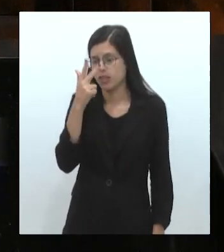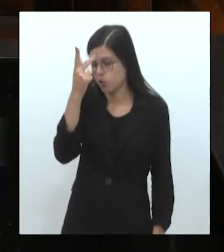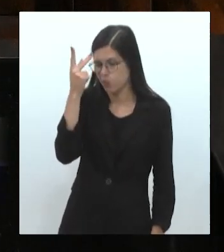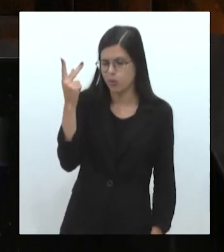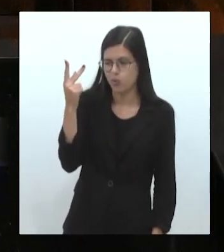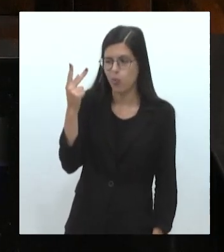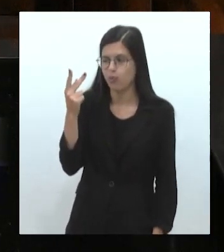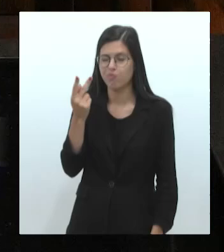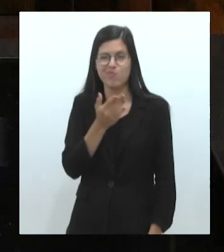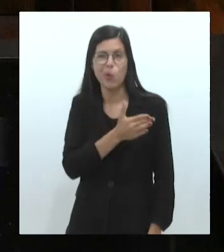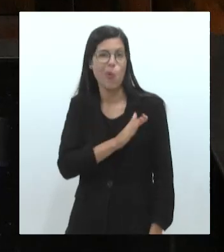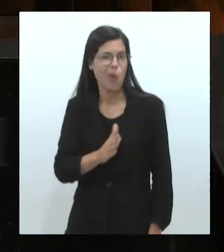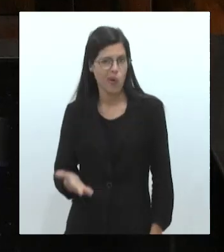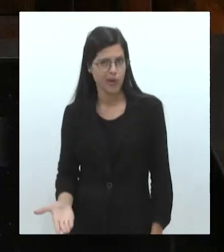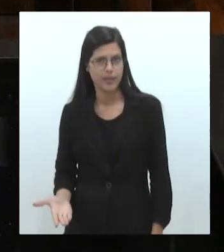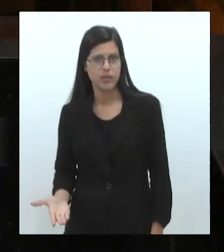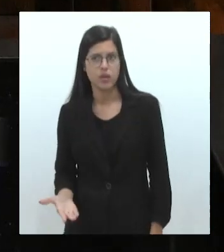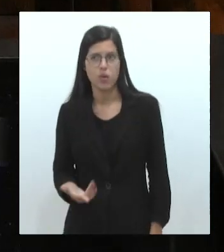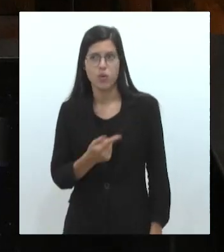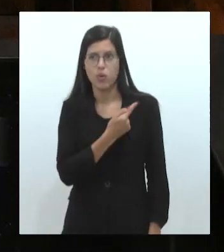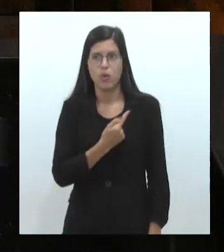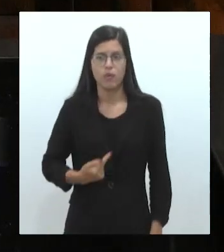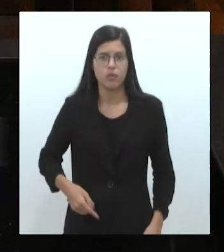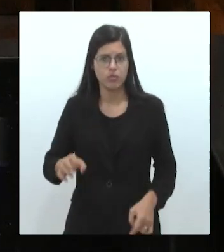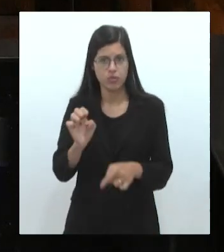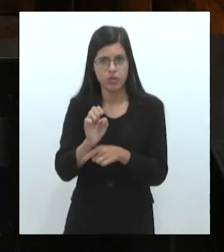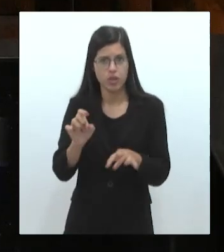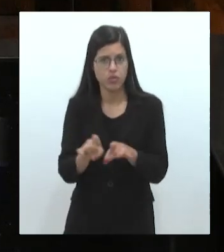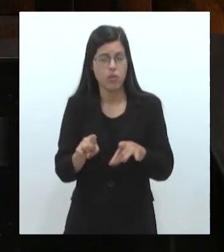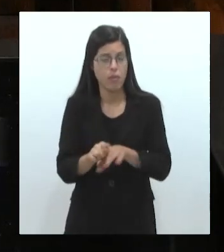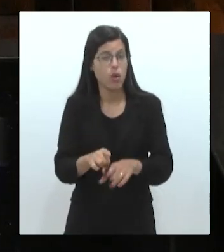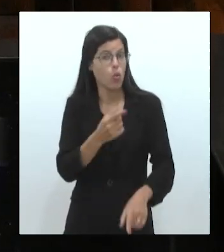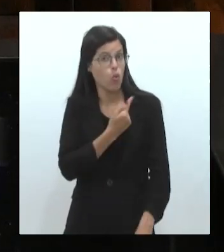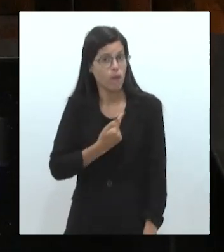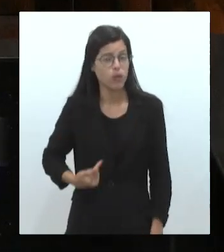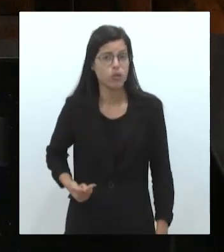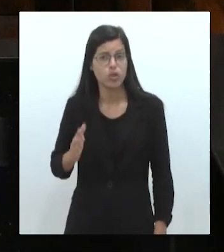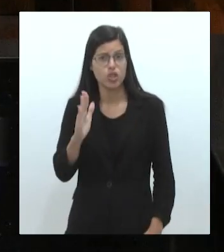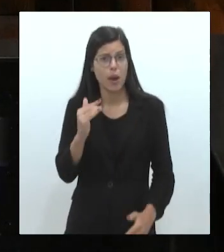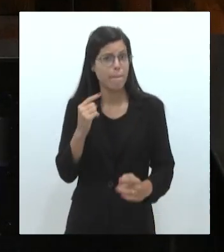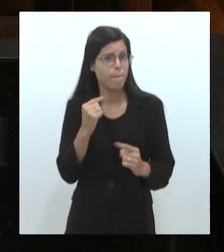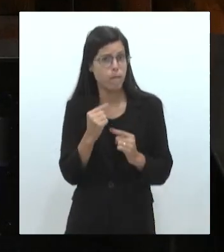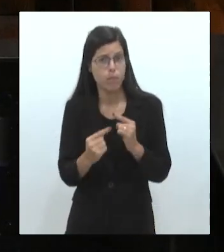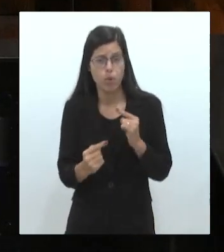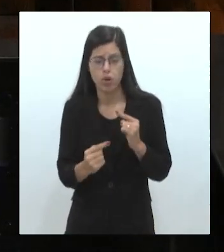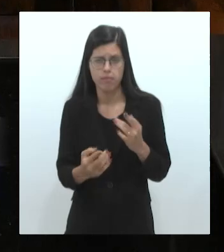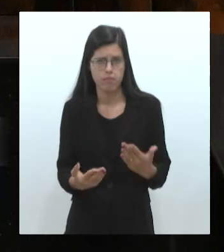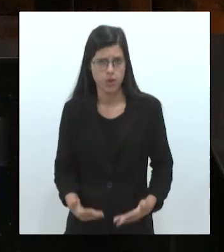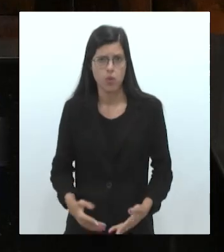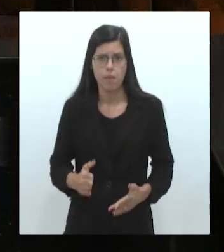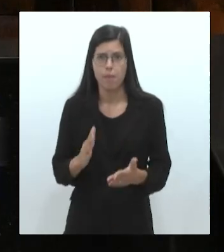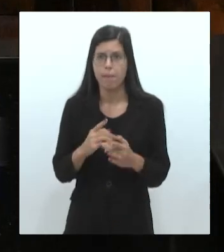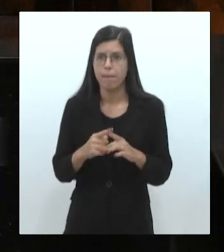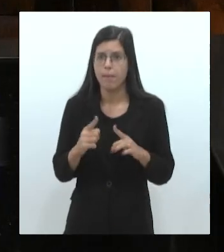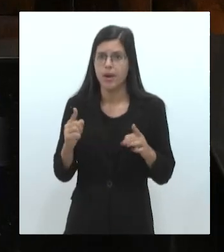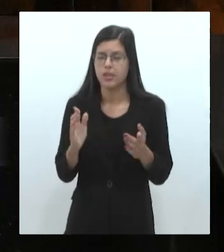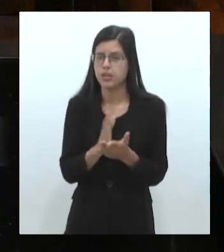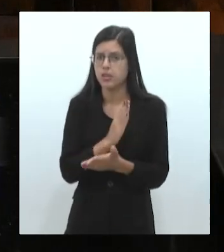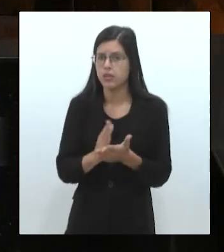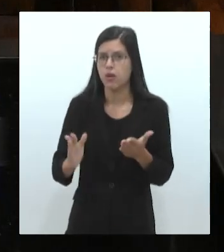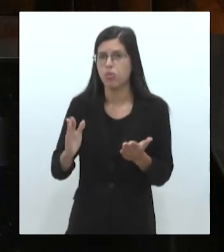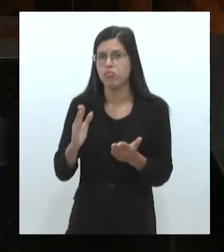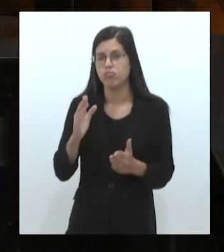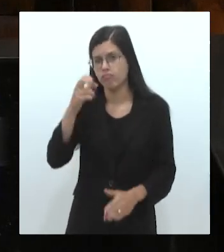fica mal visto, sabendo que o governador já proibiu esse tipo de operação no Estado. Só que alguns prefeitos insistem em permanecer